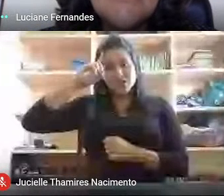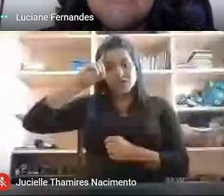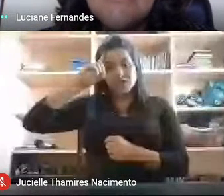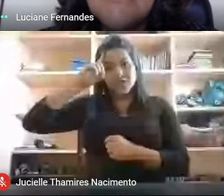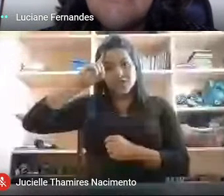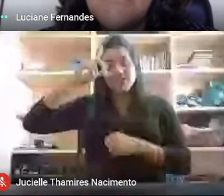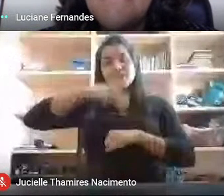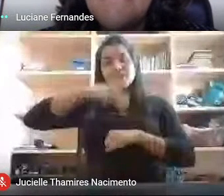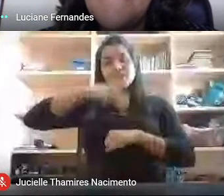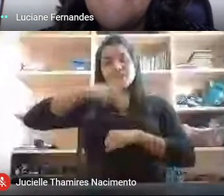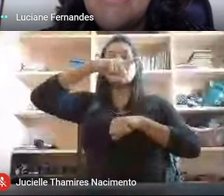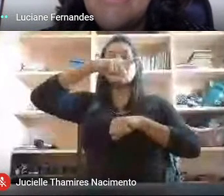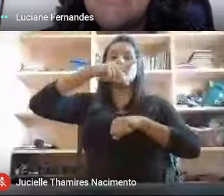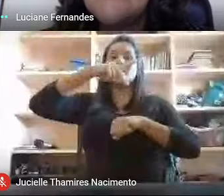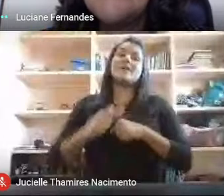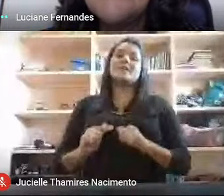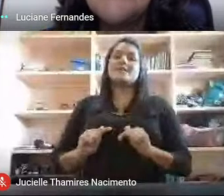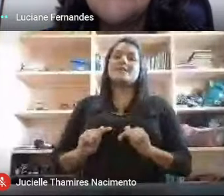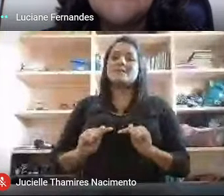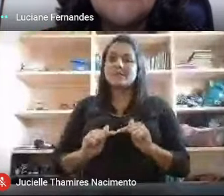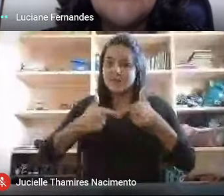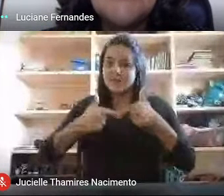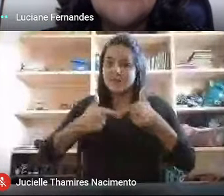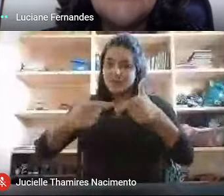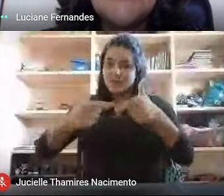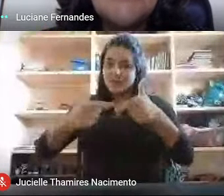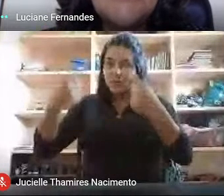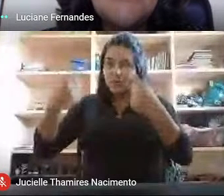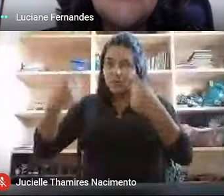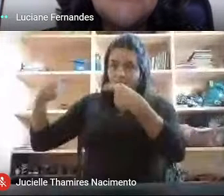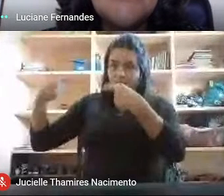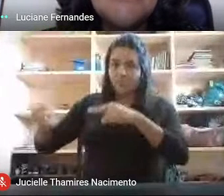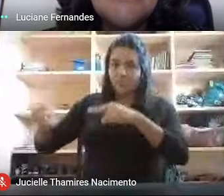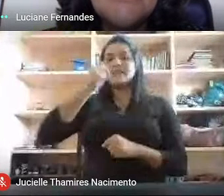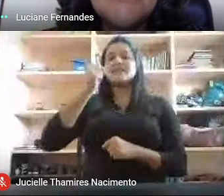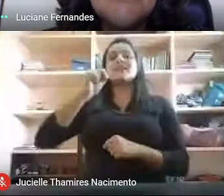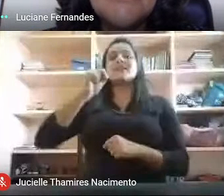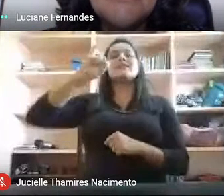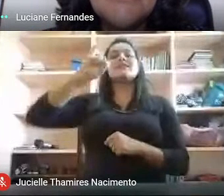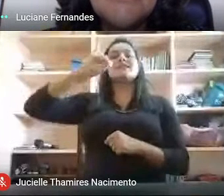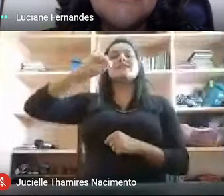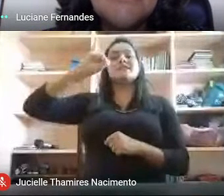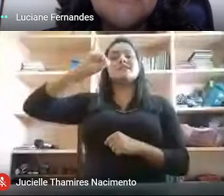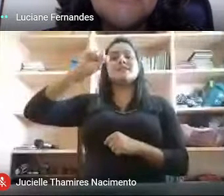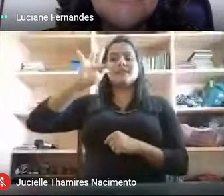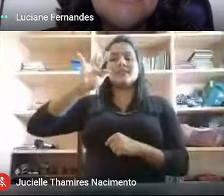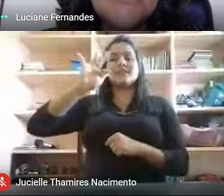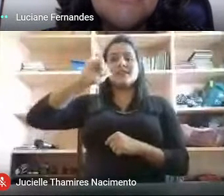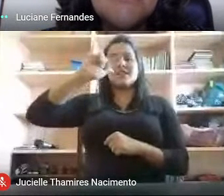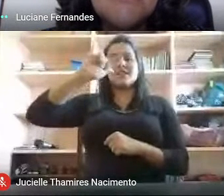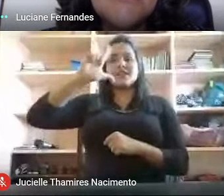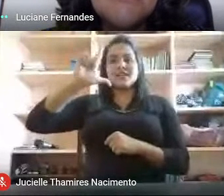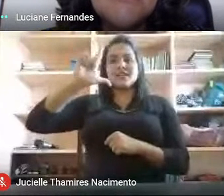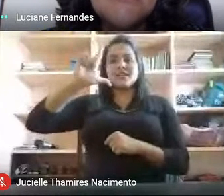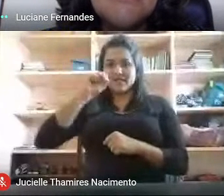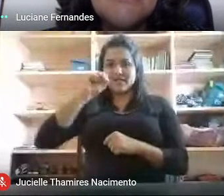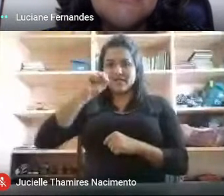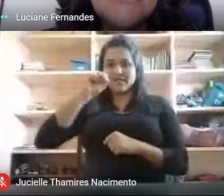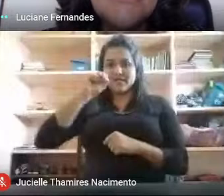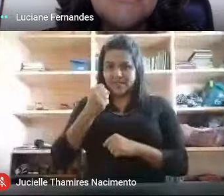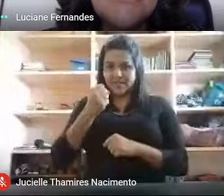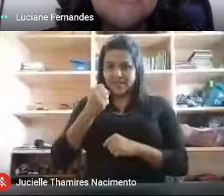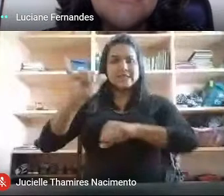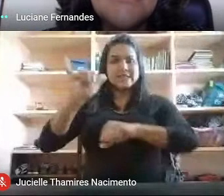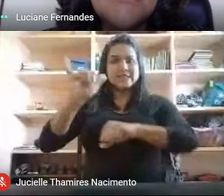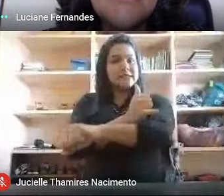Essa é uma agenda estratégica que vem sendo articulada pela gestão estadual em parceria